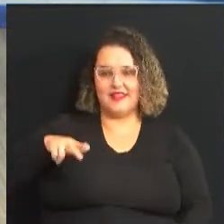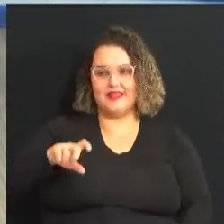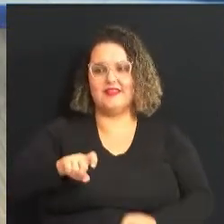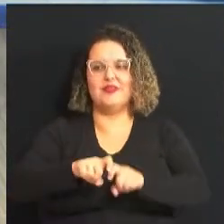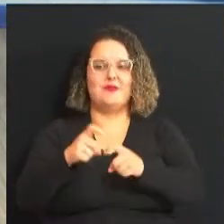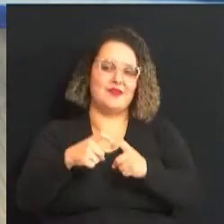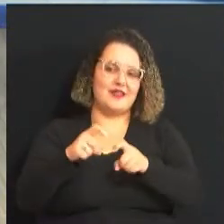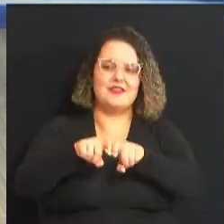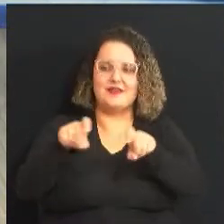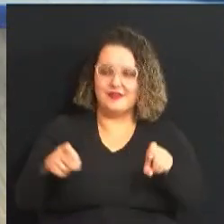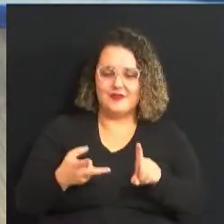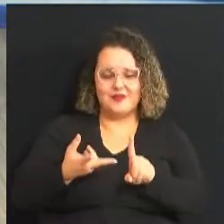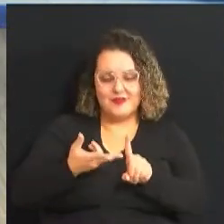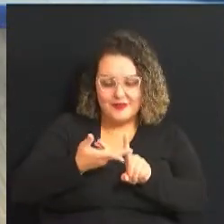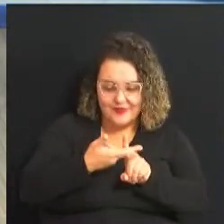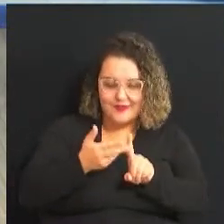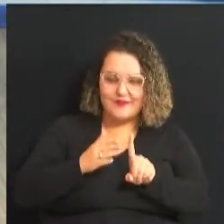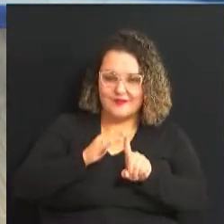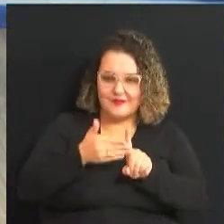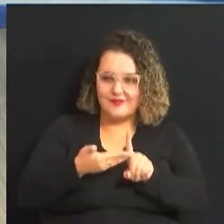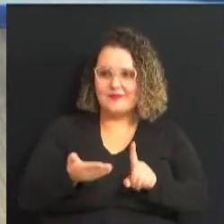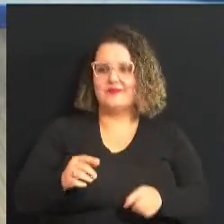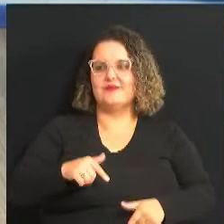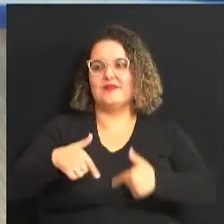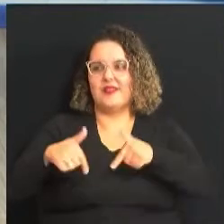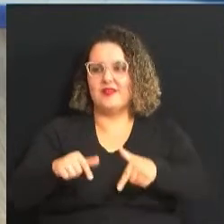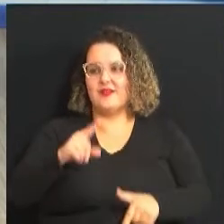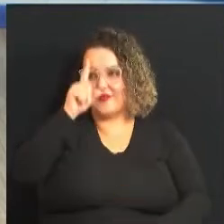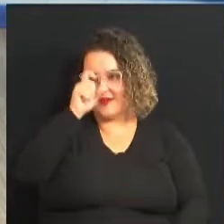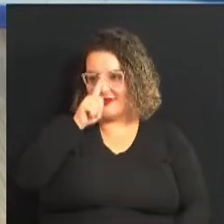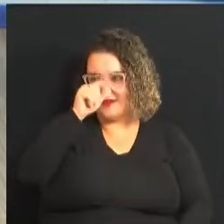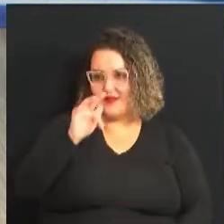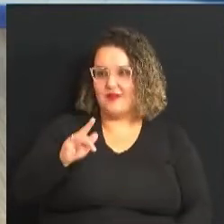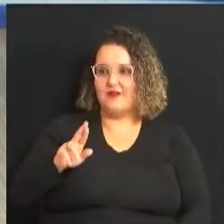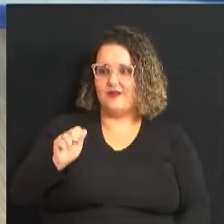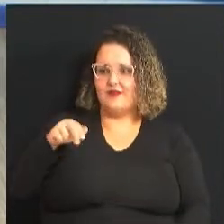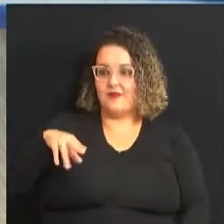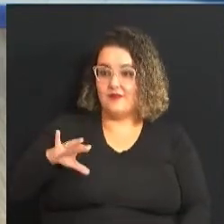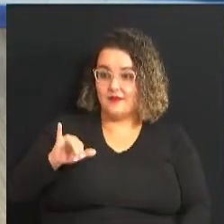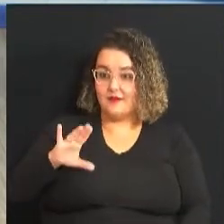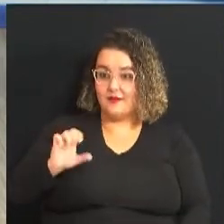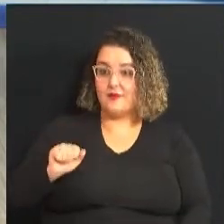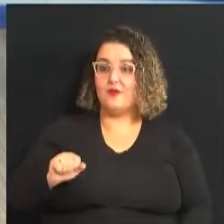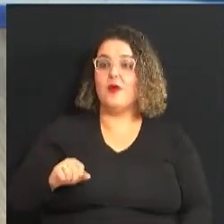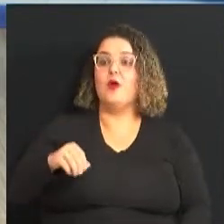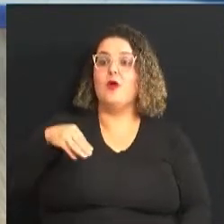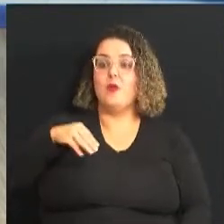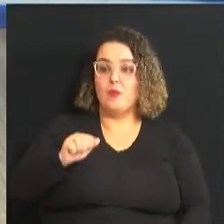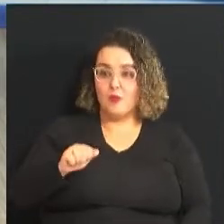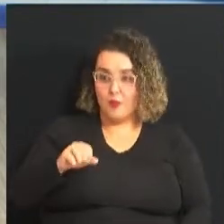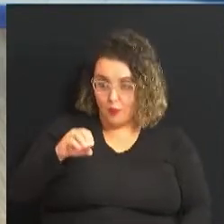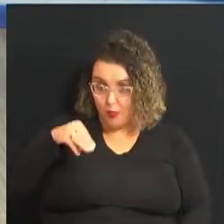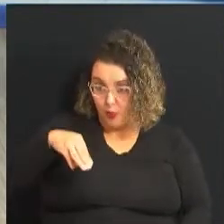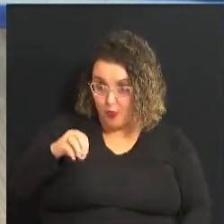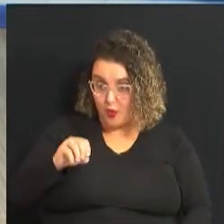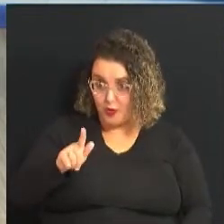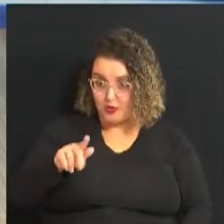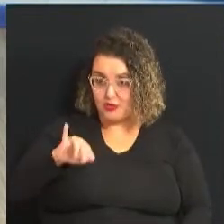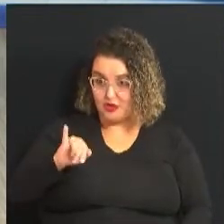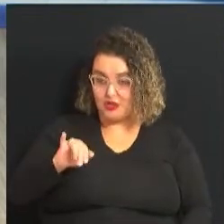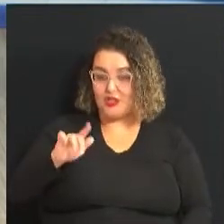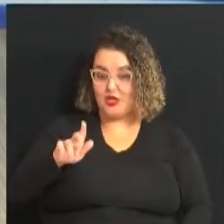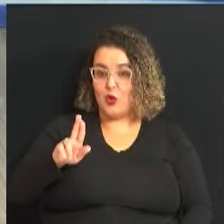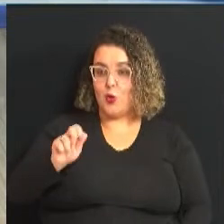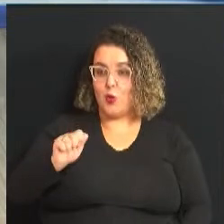e obstetra, ele que trabalha no Hospital São Francisco de Mogi Guaçu, parou todos os atendimentos só